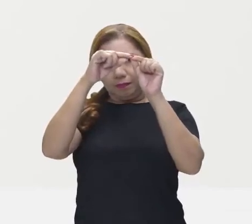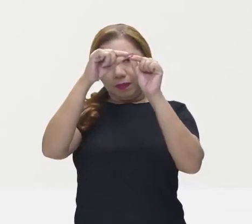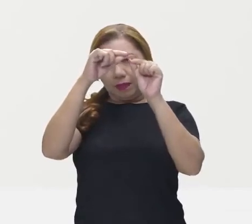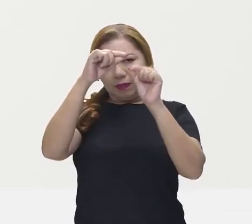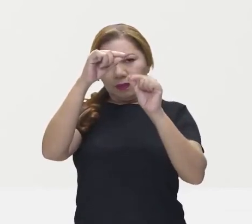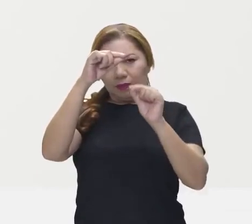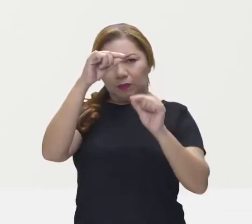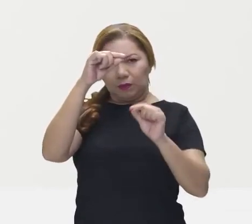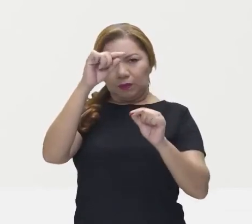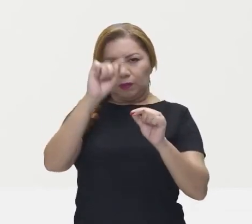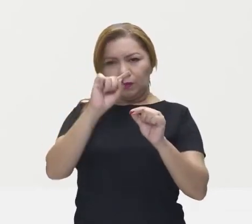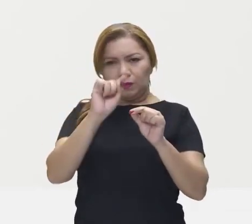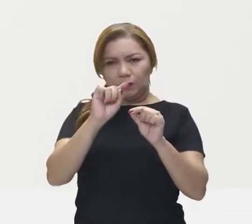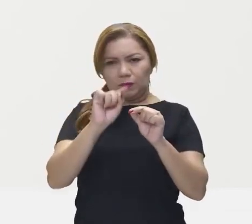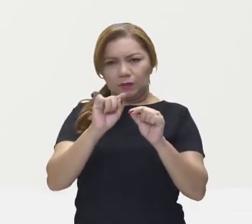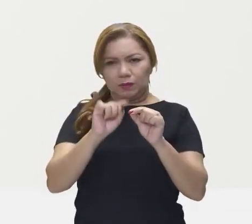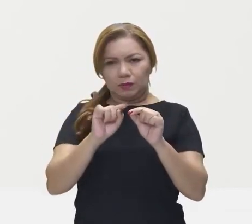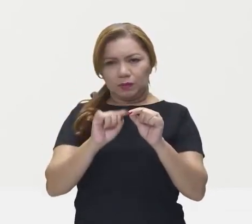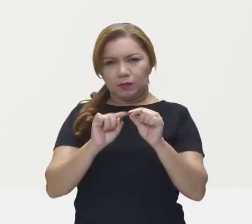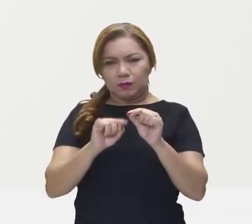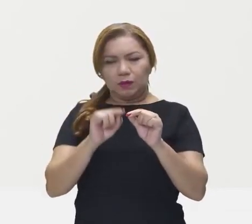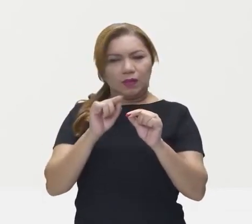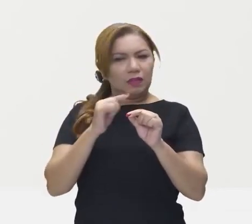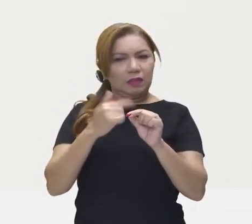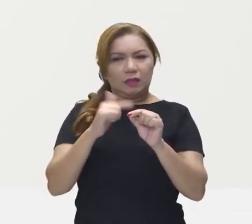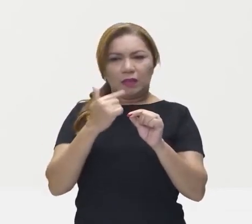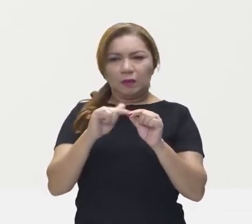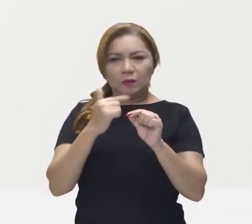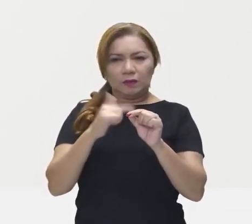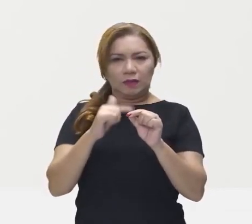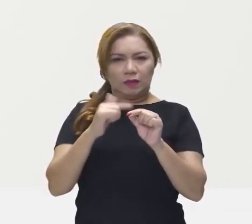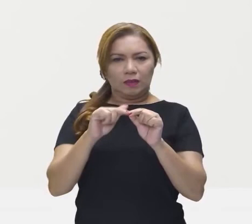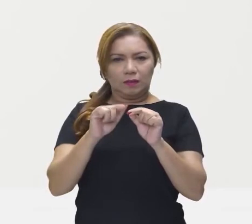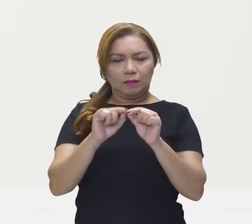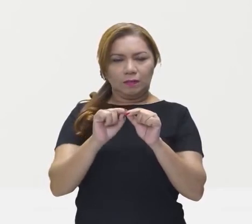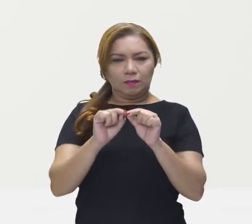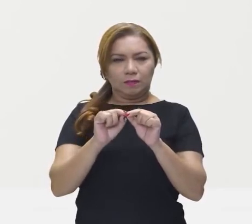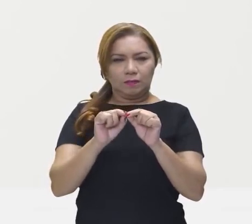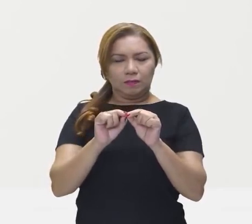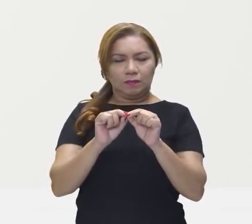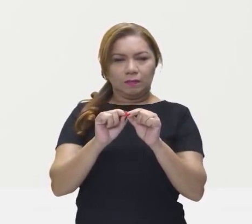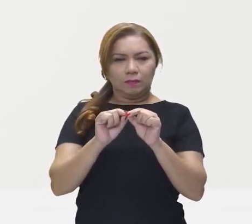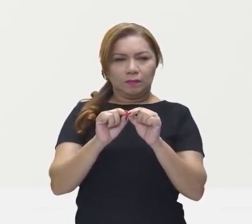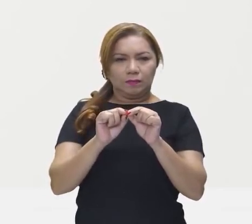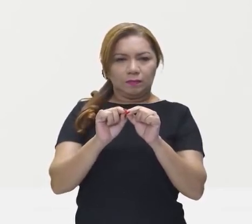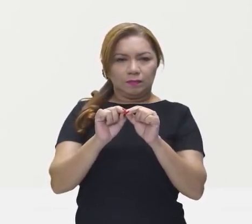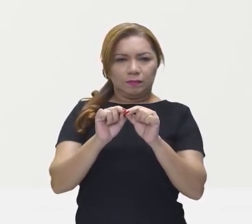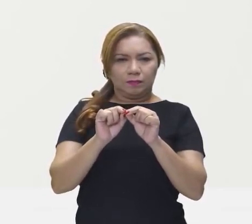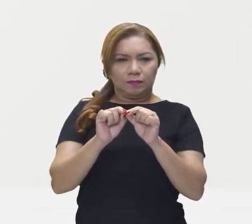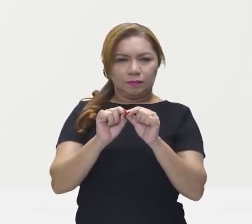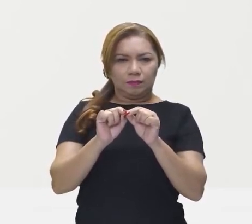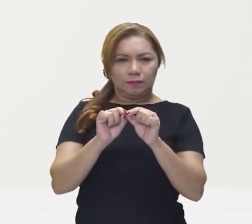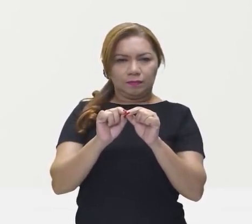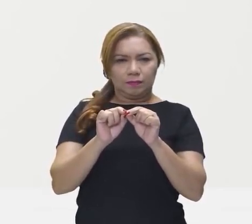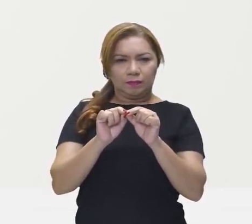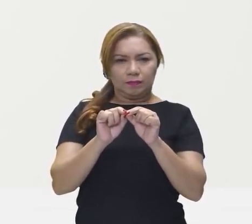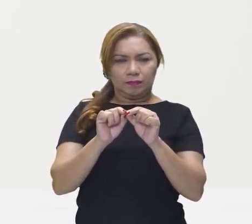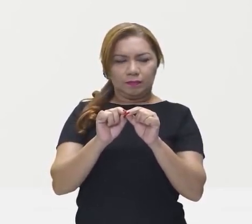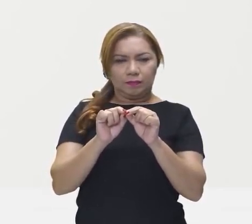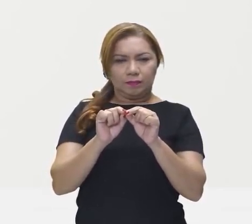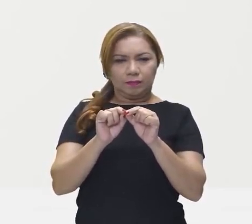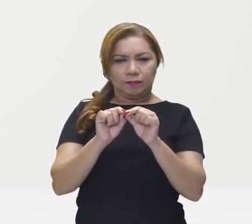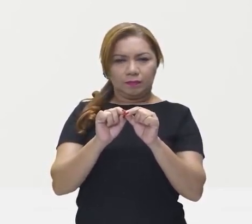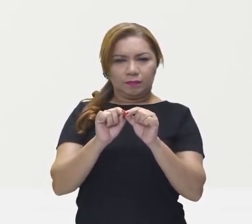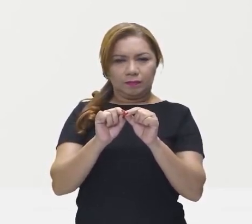tem, mas a gente calcula, é bem simples de nós calcularmos qual é